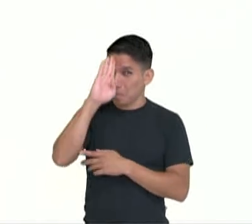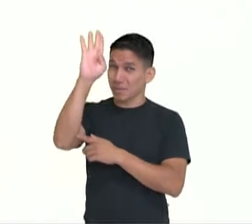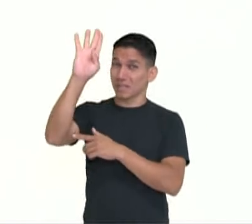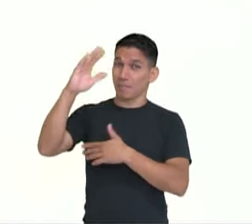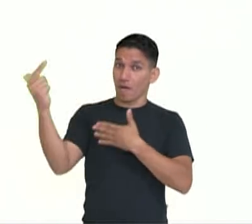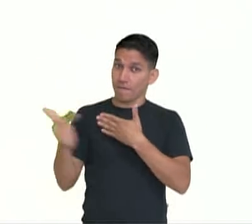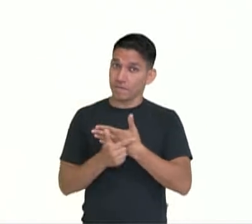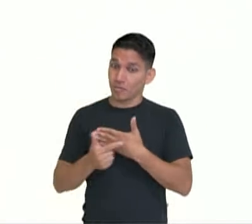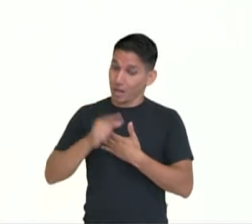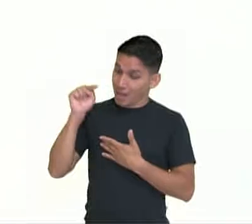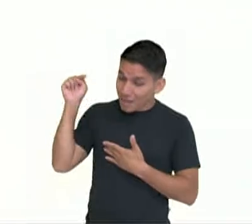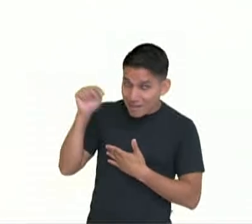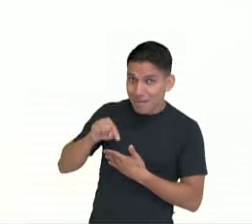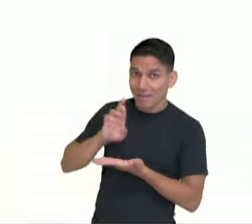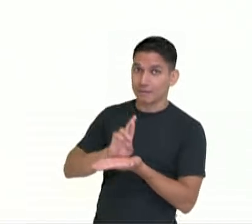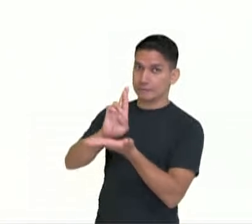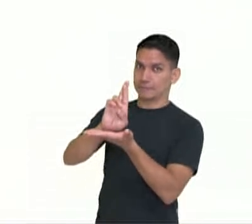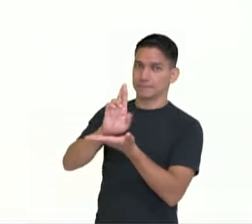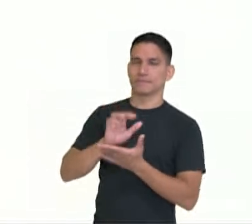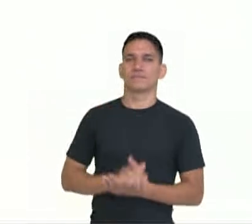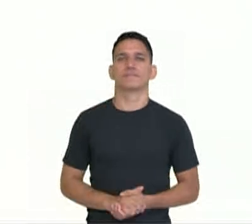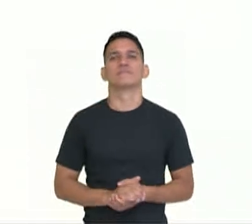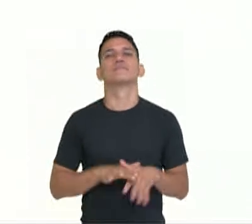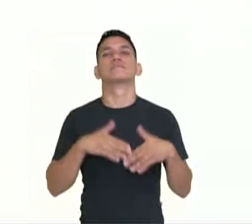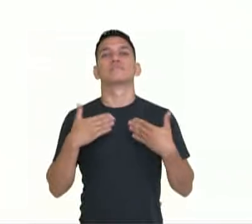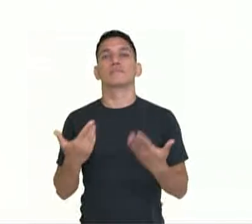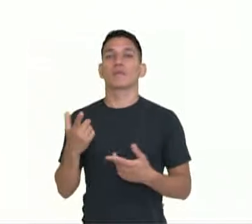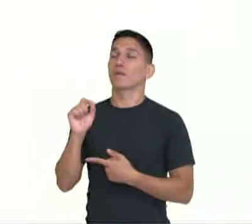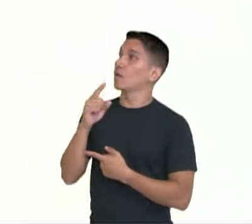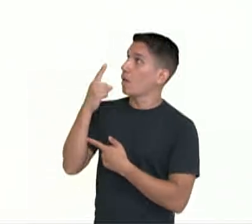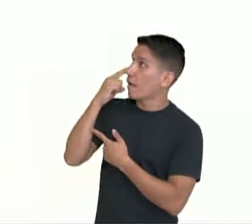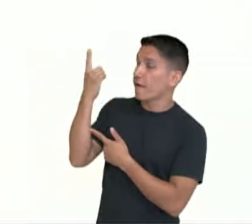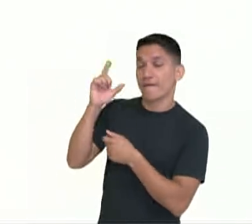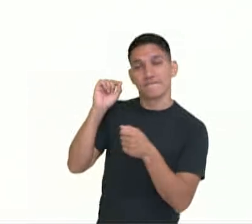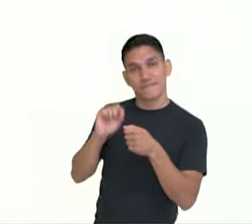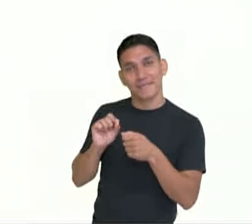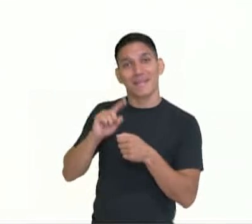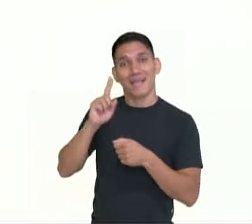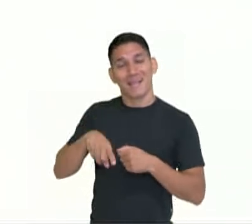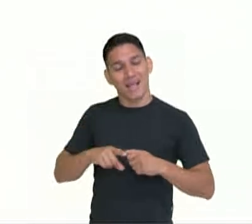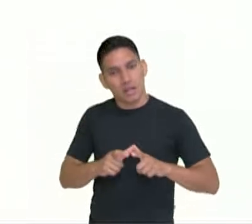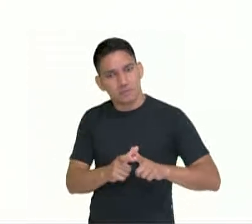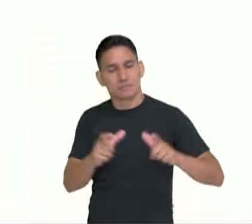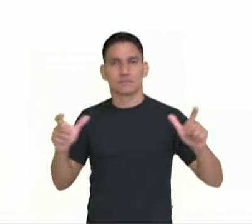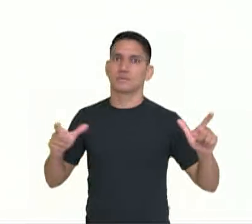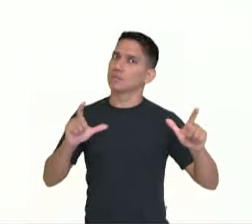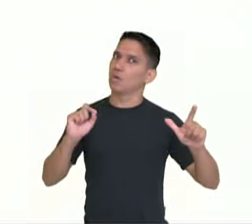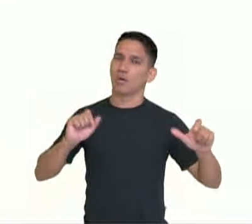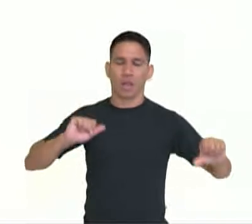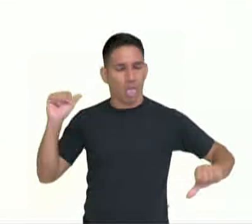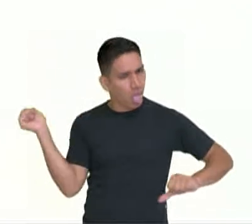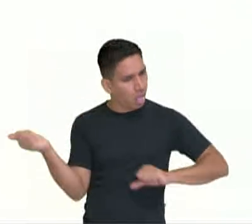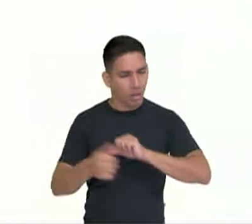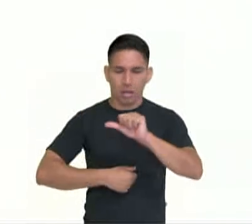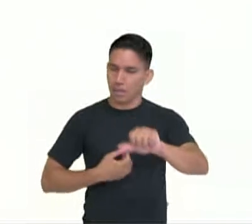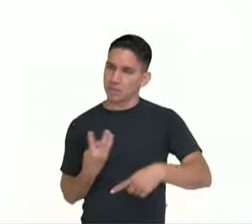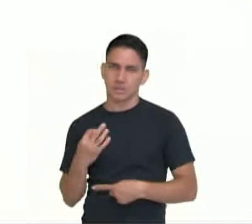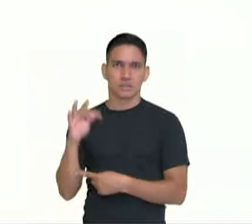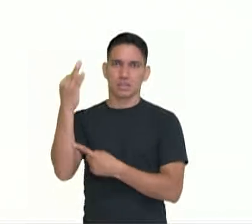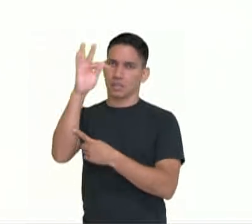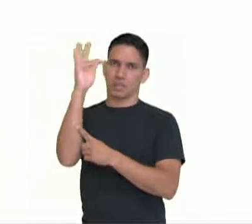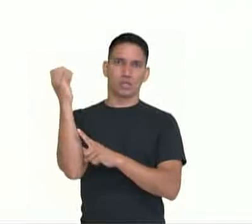a figura desse líder. E eles vão fazer um dos grandes desenvolvimentos tecnológicos para a